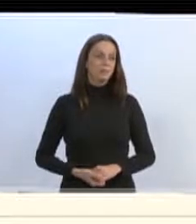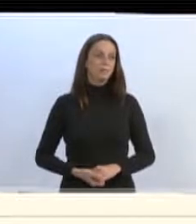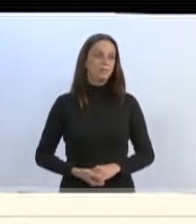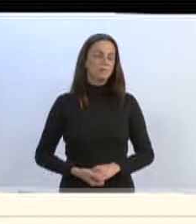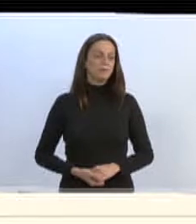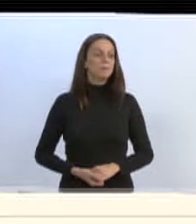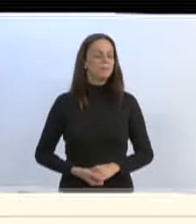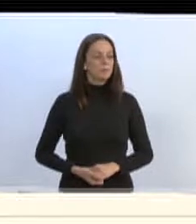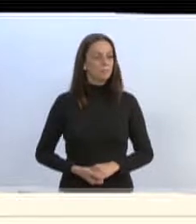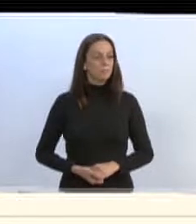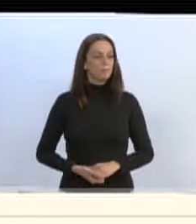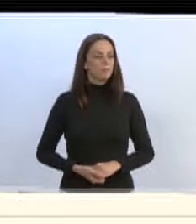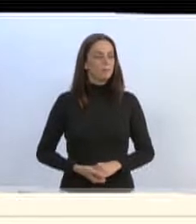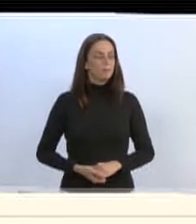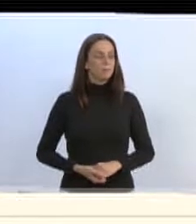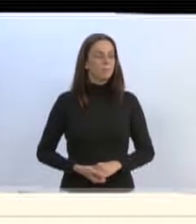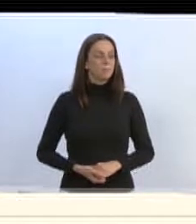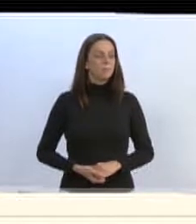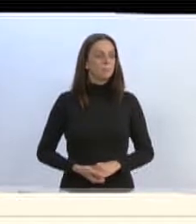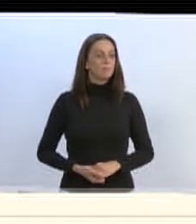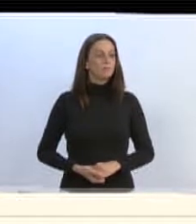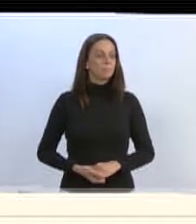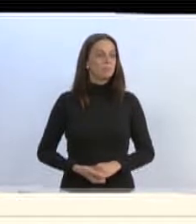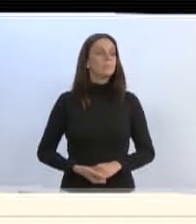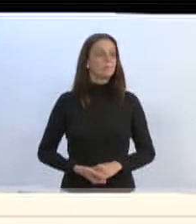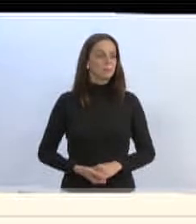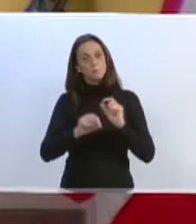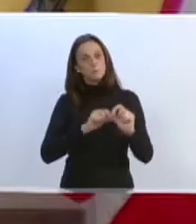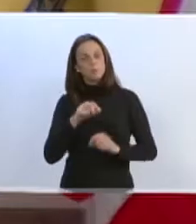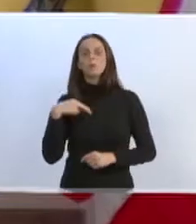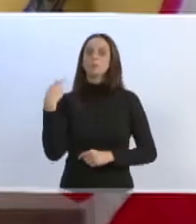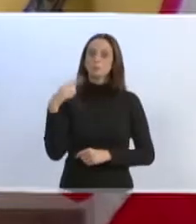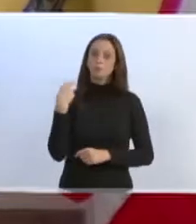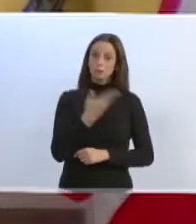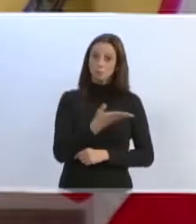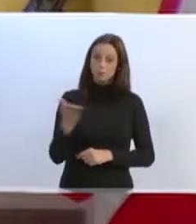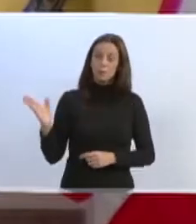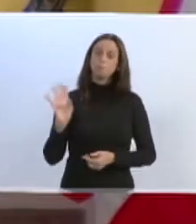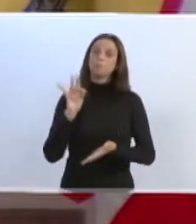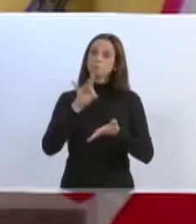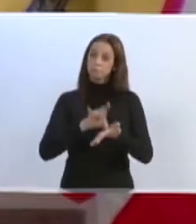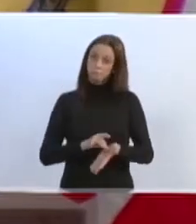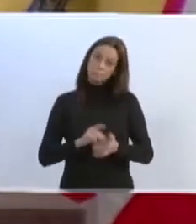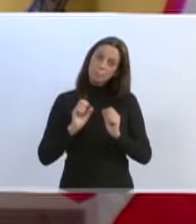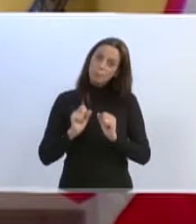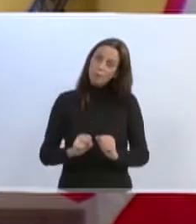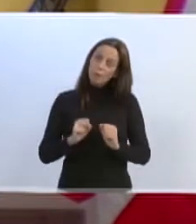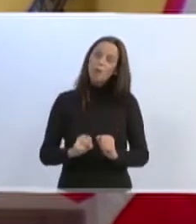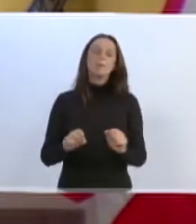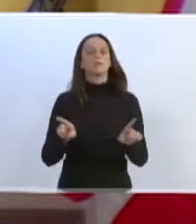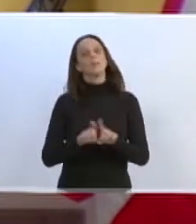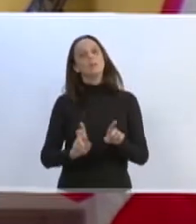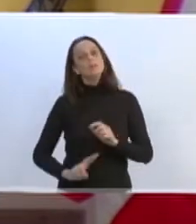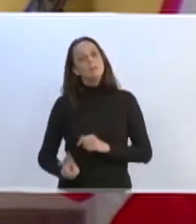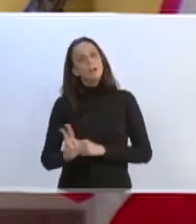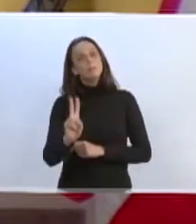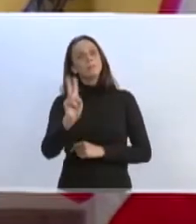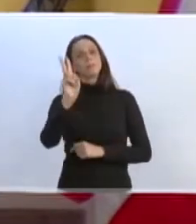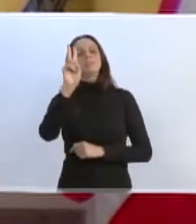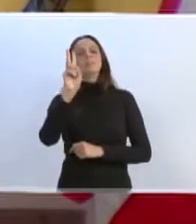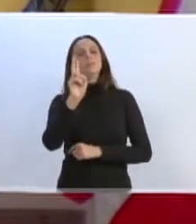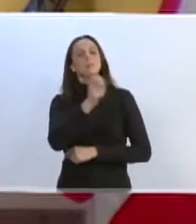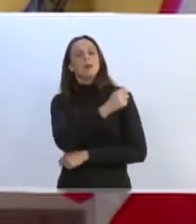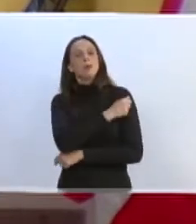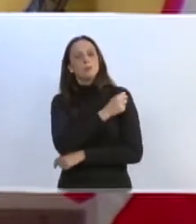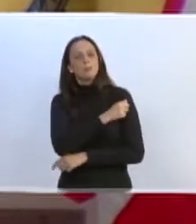Executivo e um projeto de decreto legislativo de autoria do vereador Bruno Cunha, que cria a Comenda Municipal do